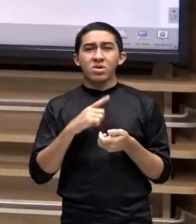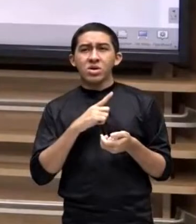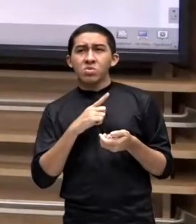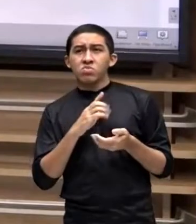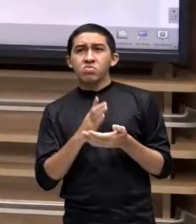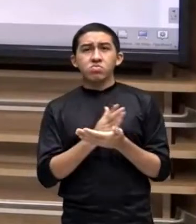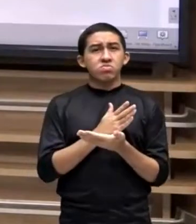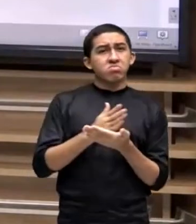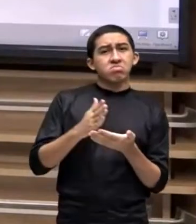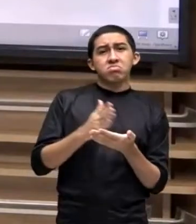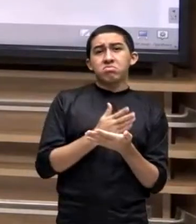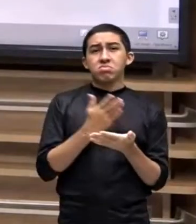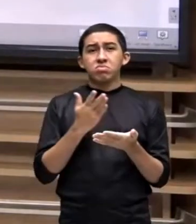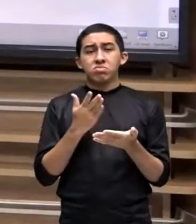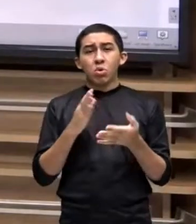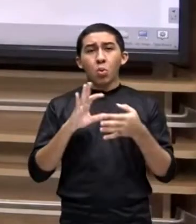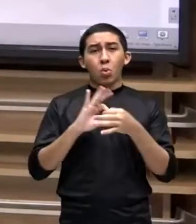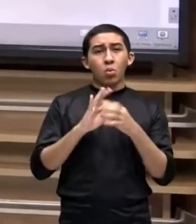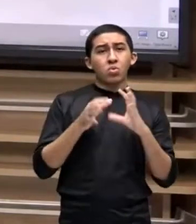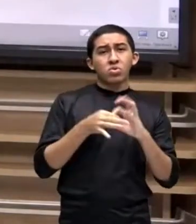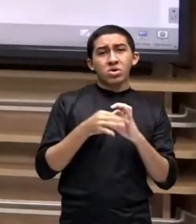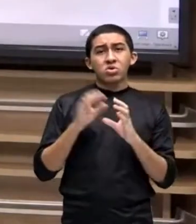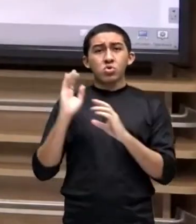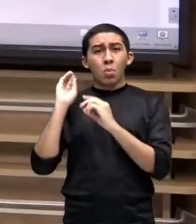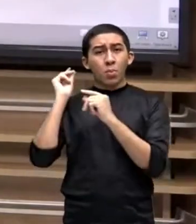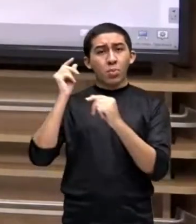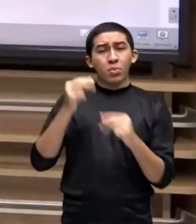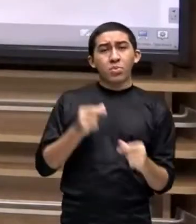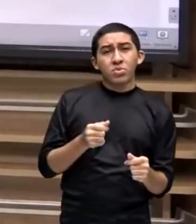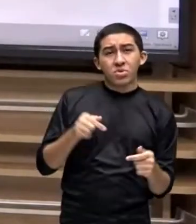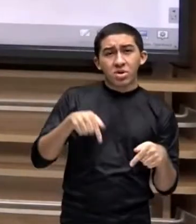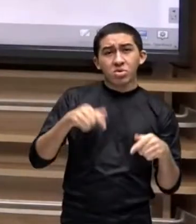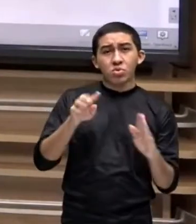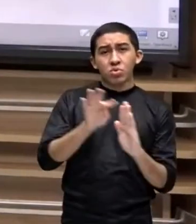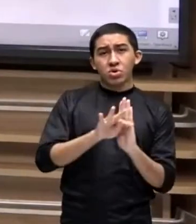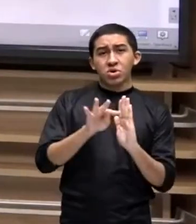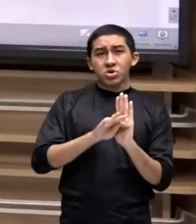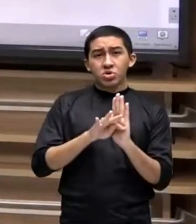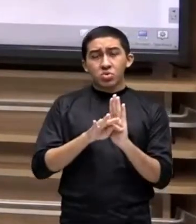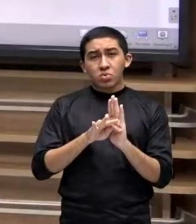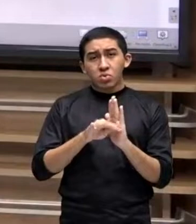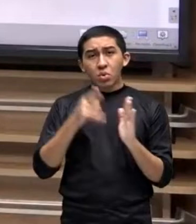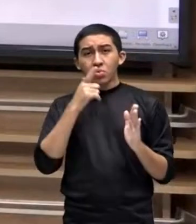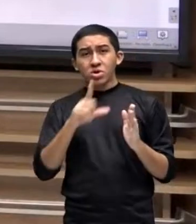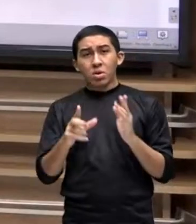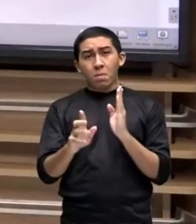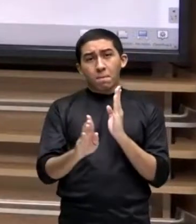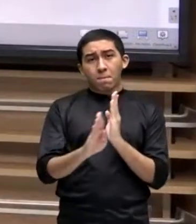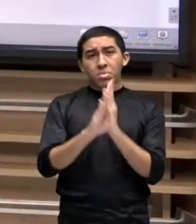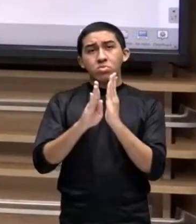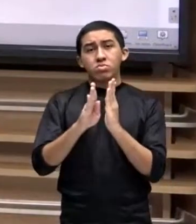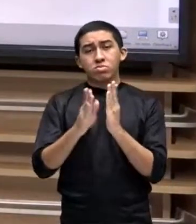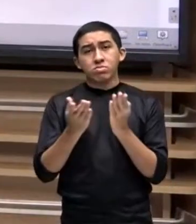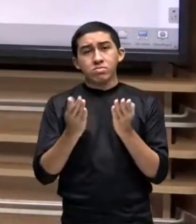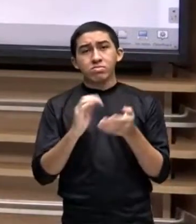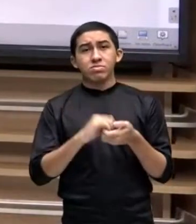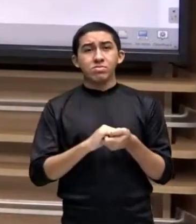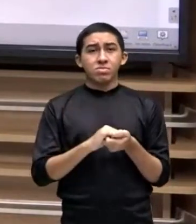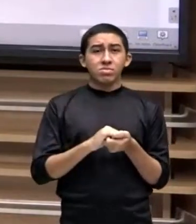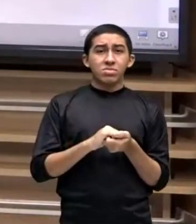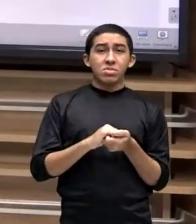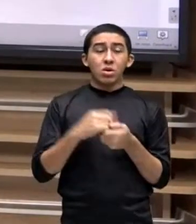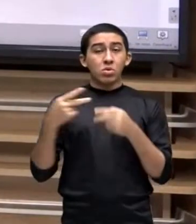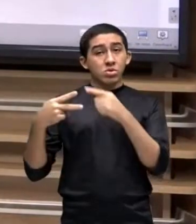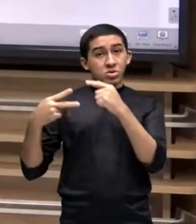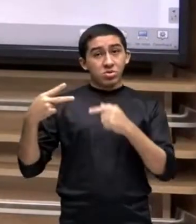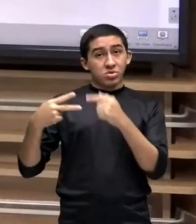situações contextuais ali no meu texto que nos permitem essa identificação. A própria sequência dos nossos dois primeiros exemplos